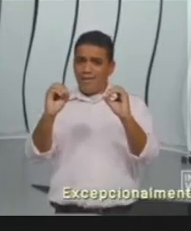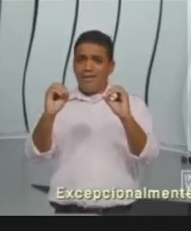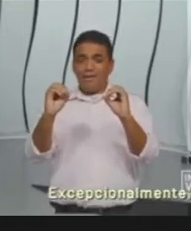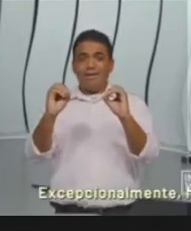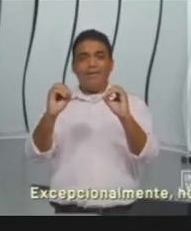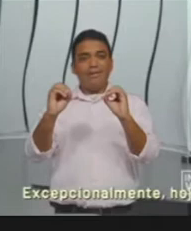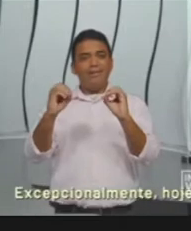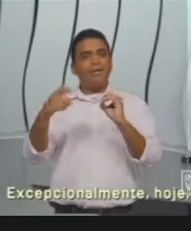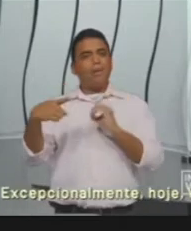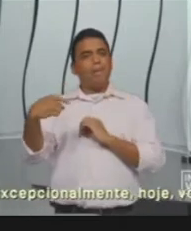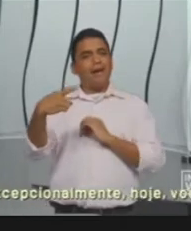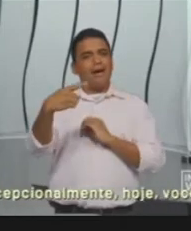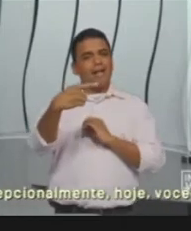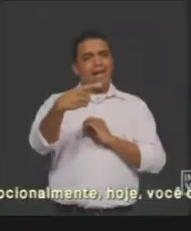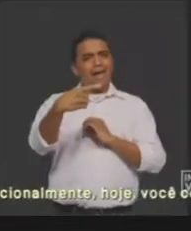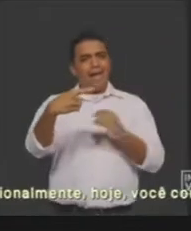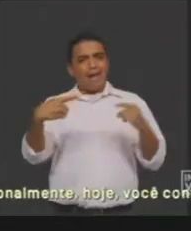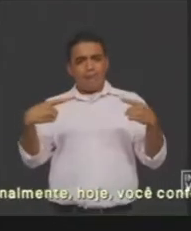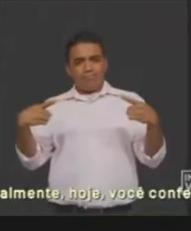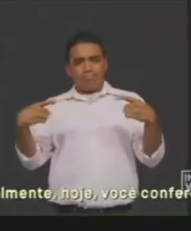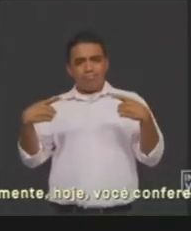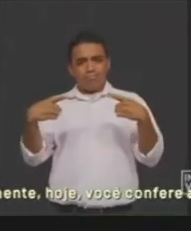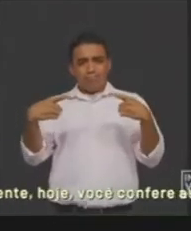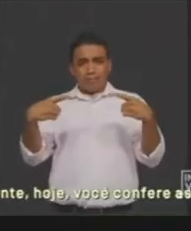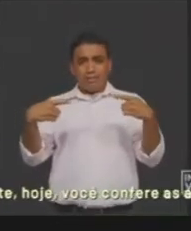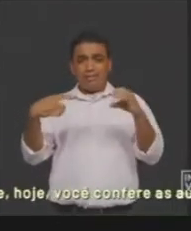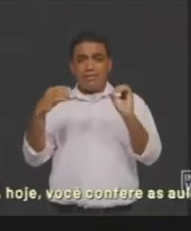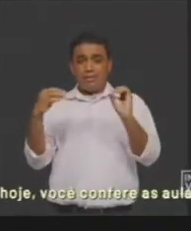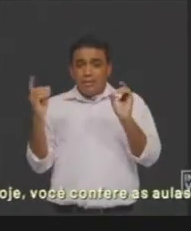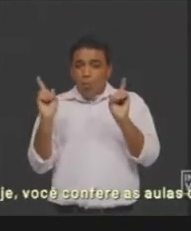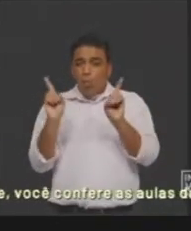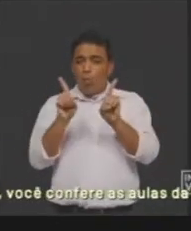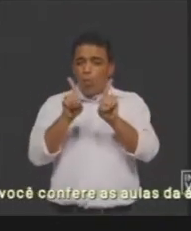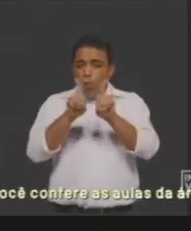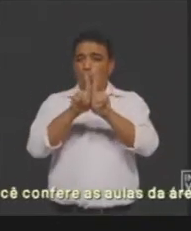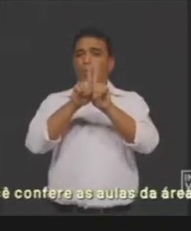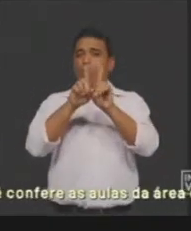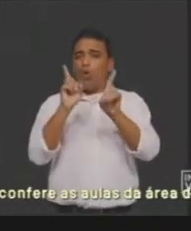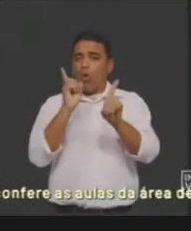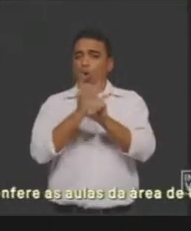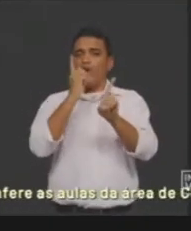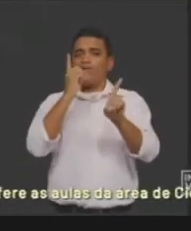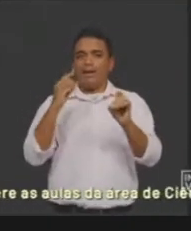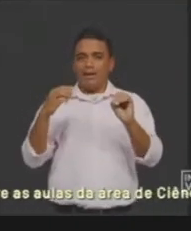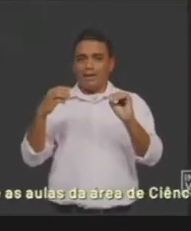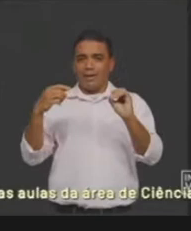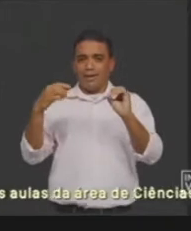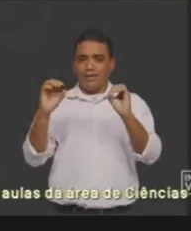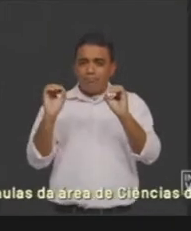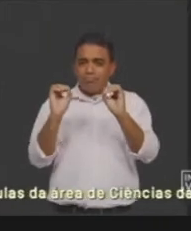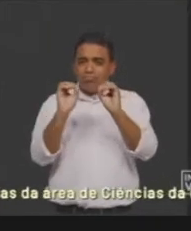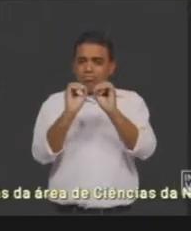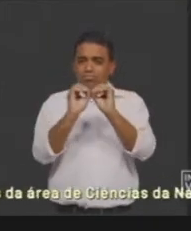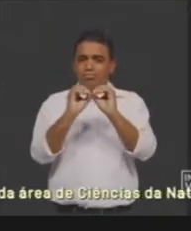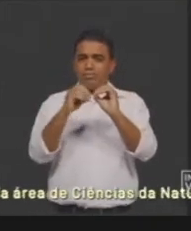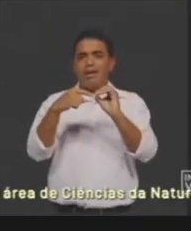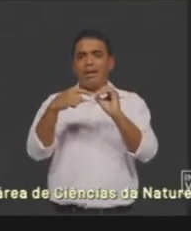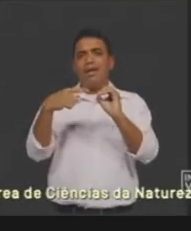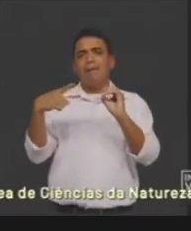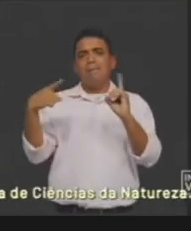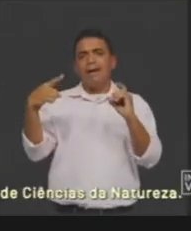bactéria com outra. E aqui, nós temos um material genético aqui nessa